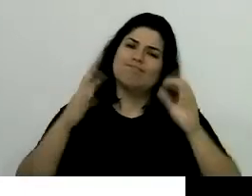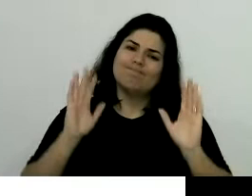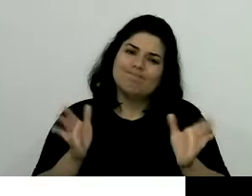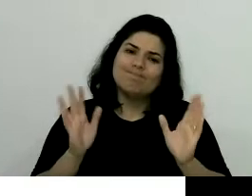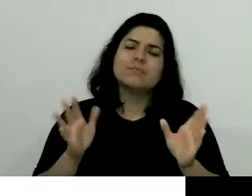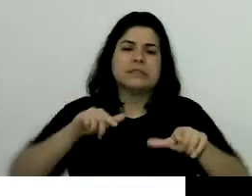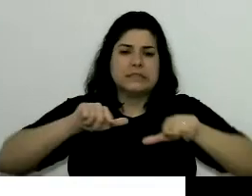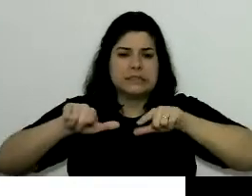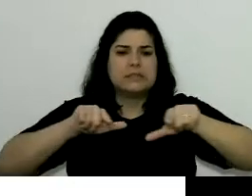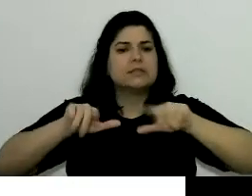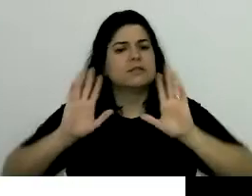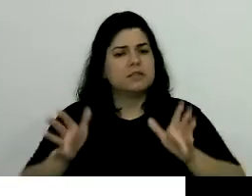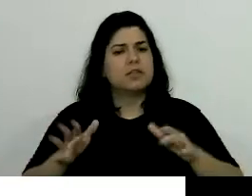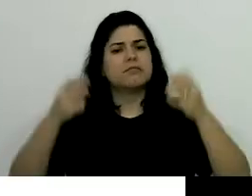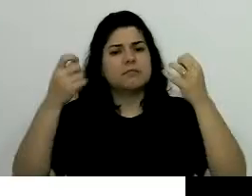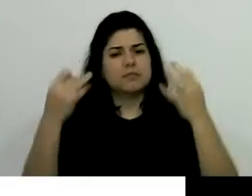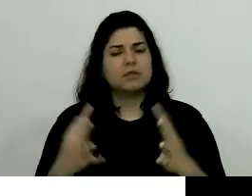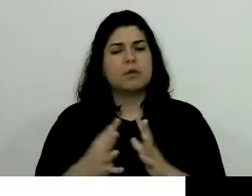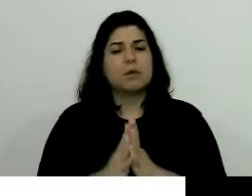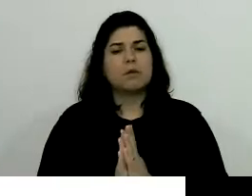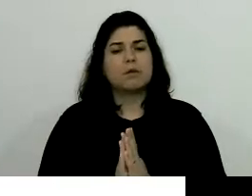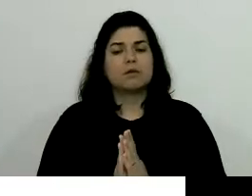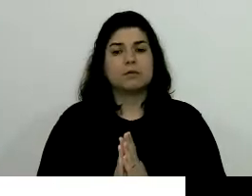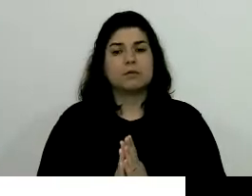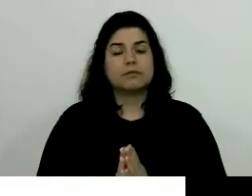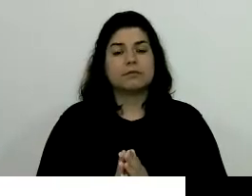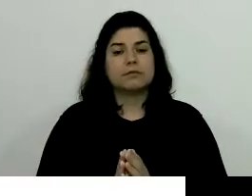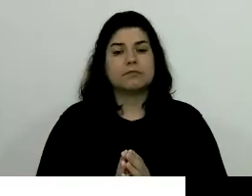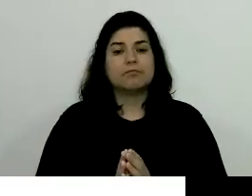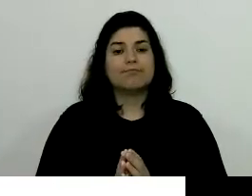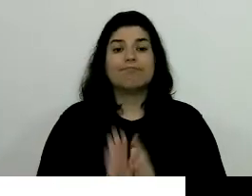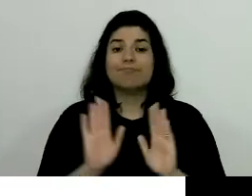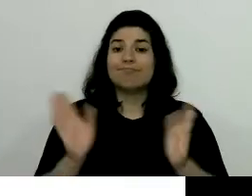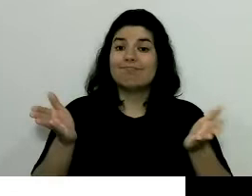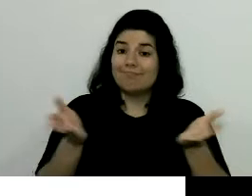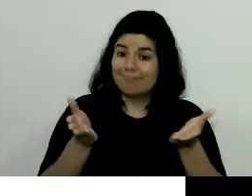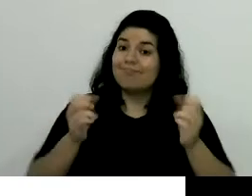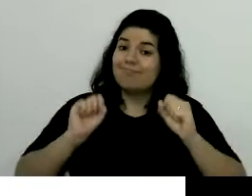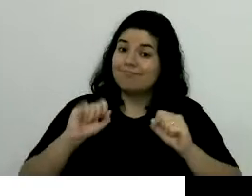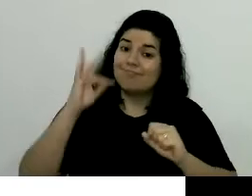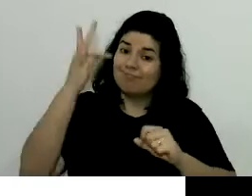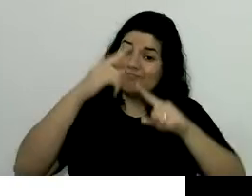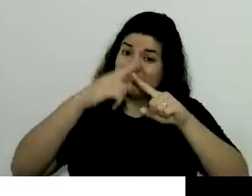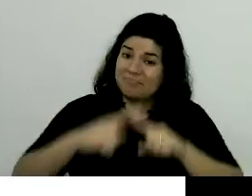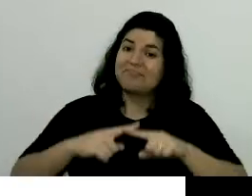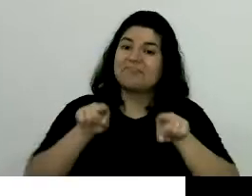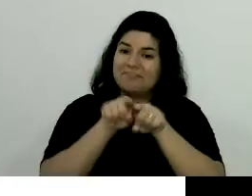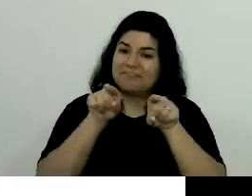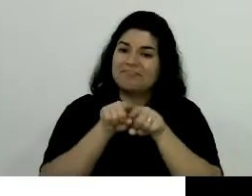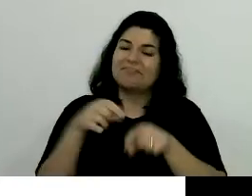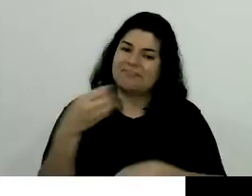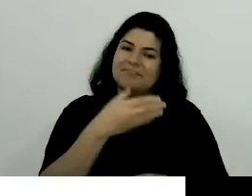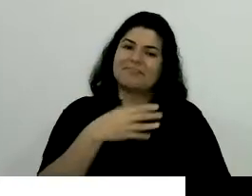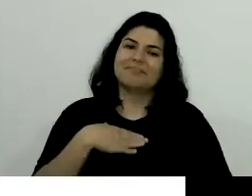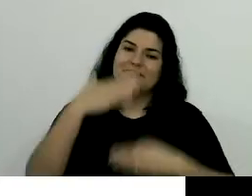já trabalhamos sobre ela, mas no presente novos desafios são colocados também. Muito obrigada.